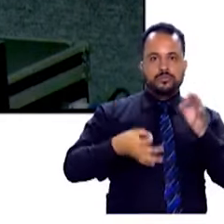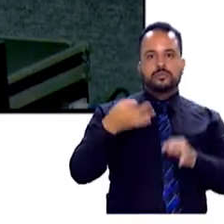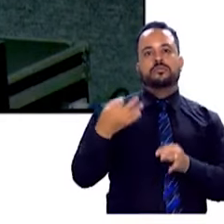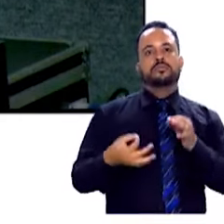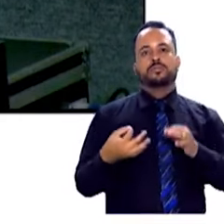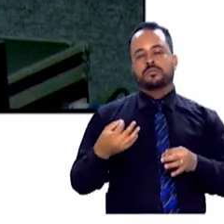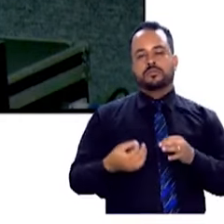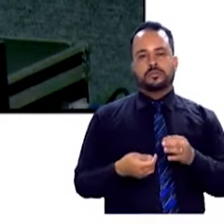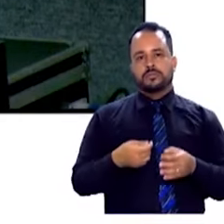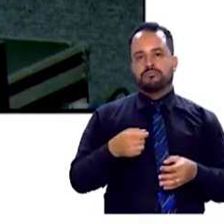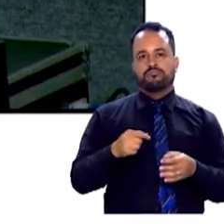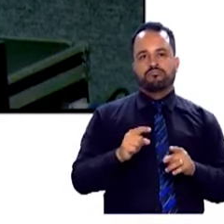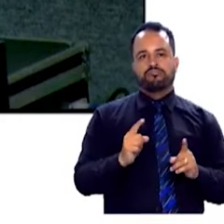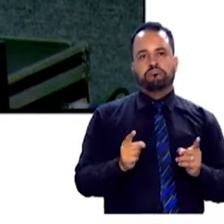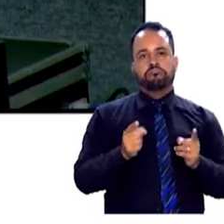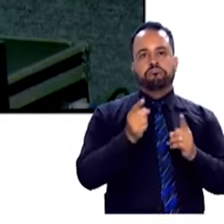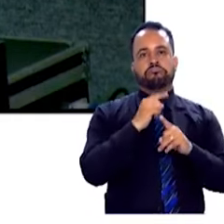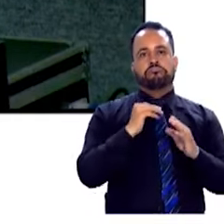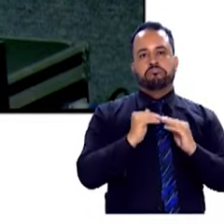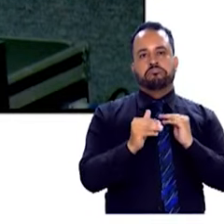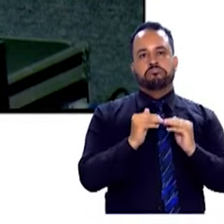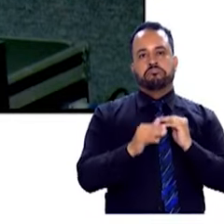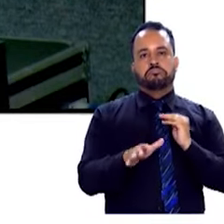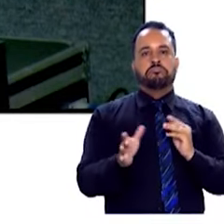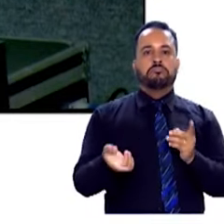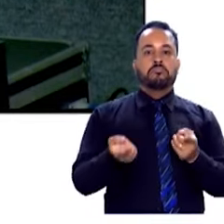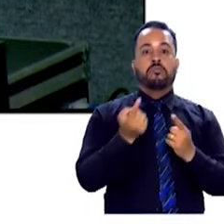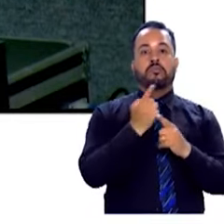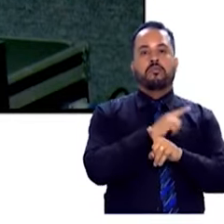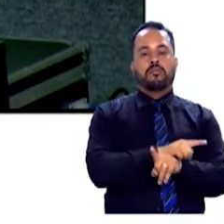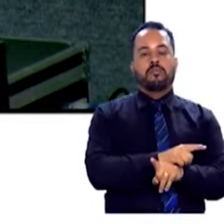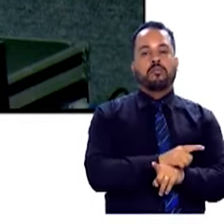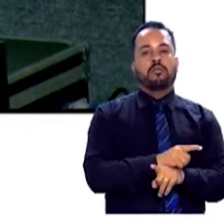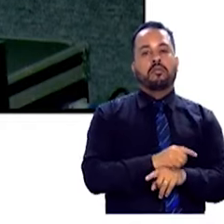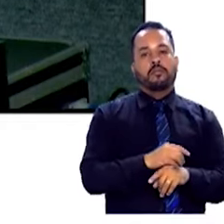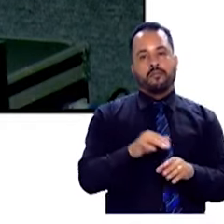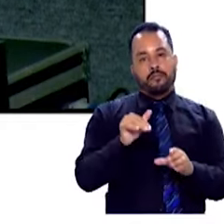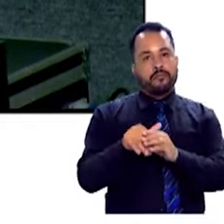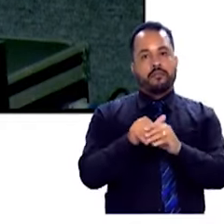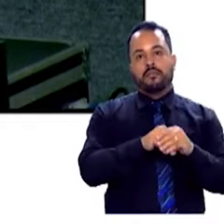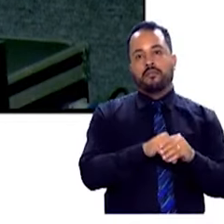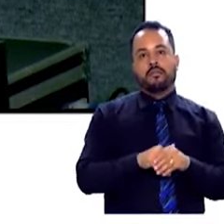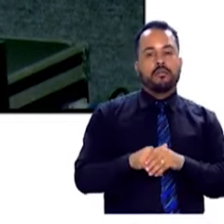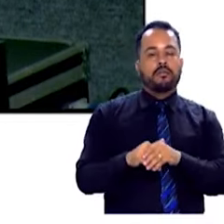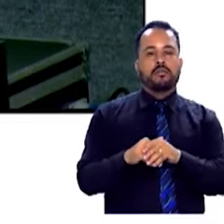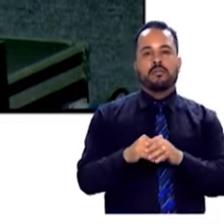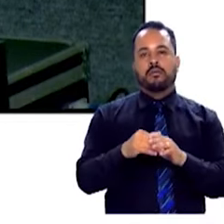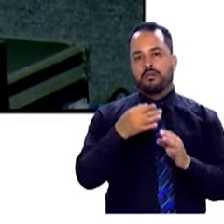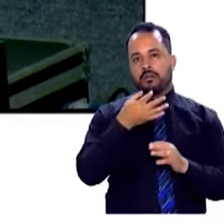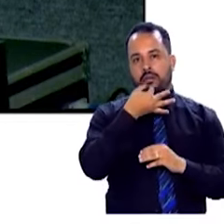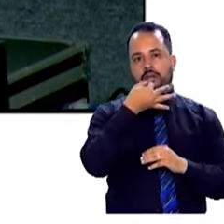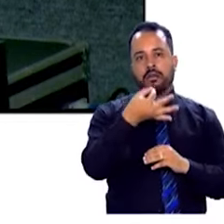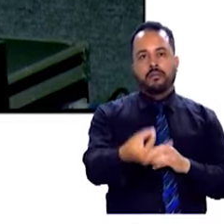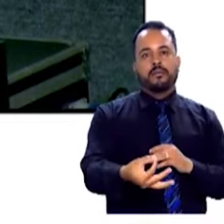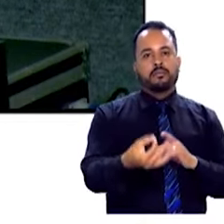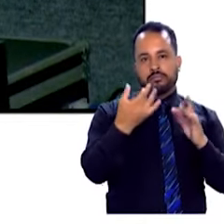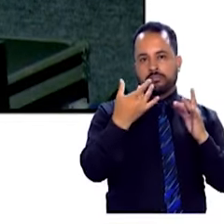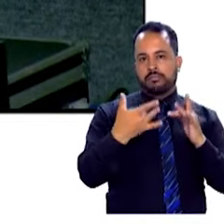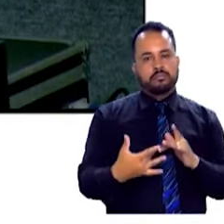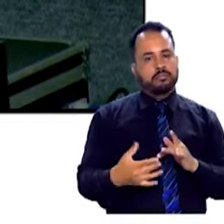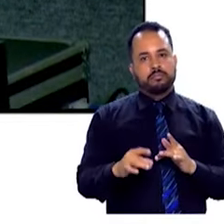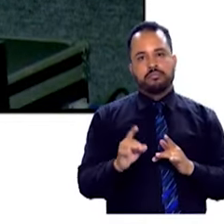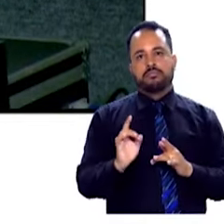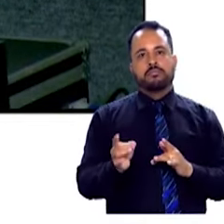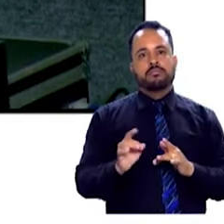juízes dão argumentos pró e contra votam mas esses argumentos dos juízes não fazem a